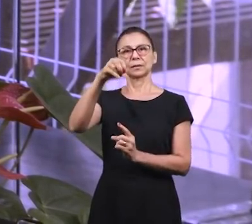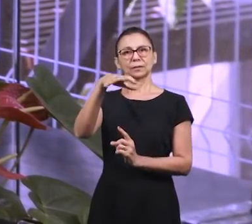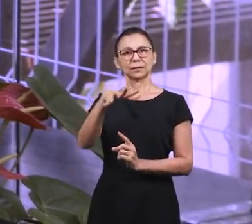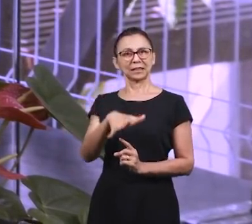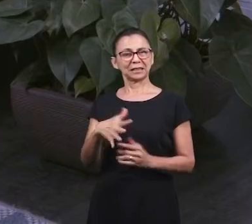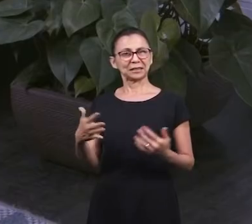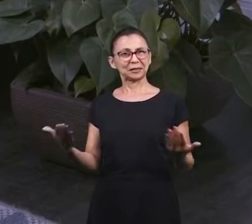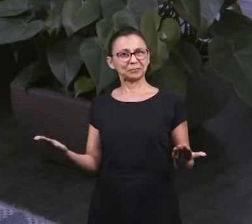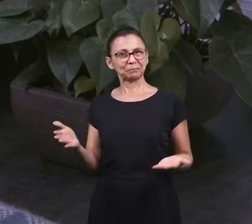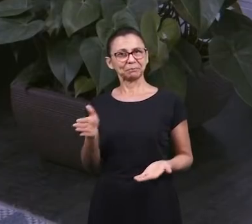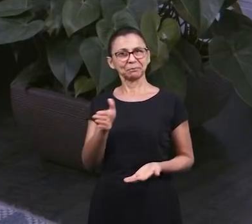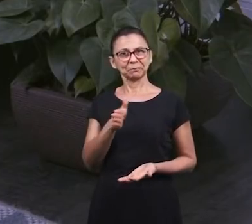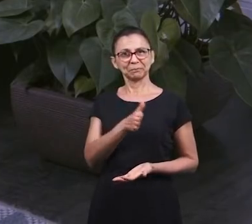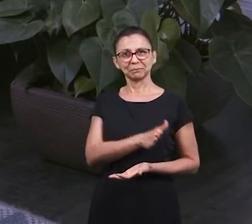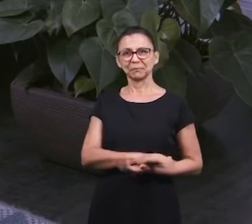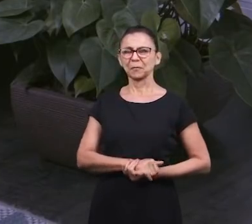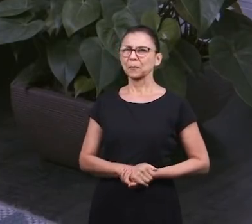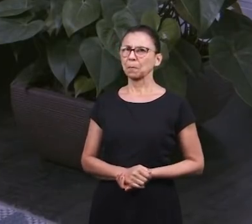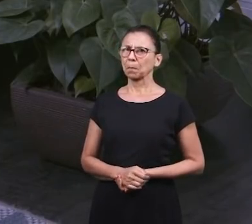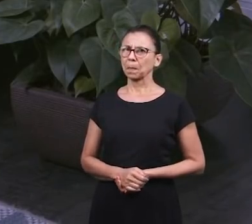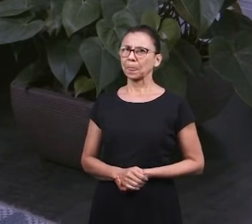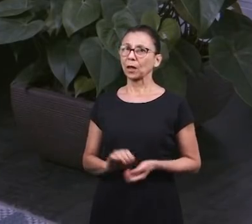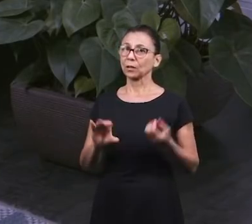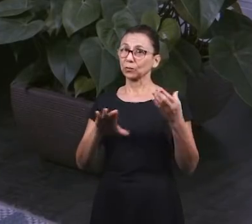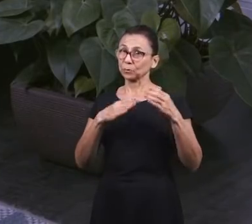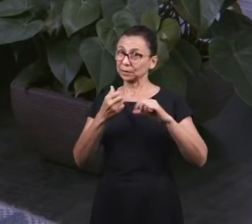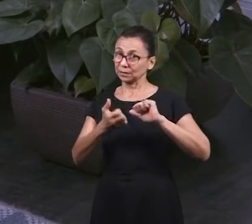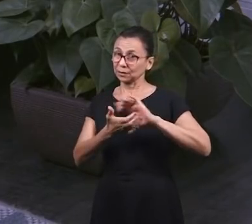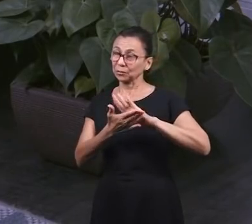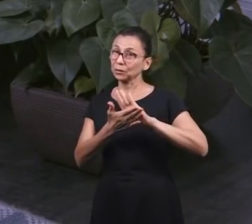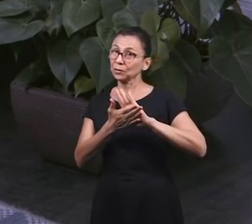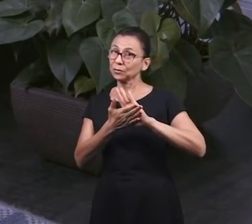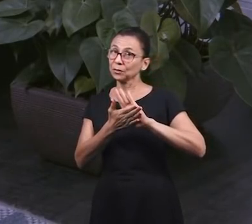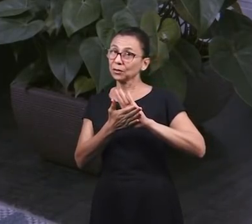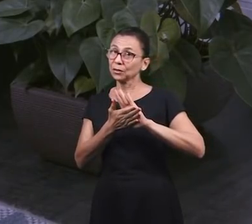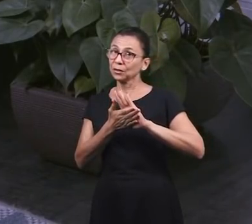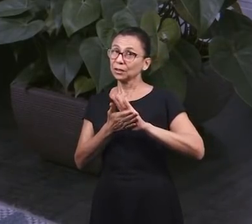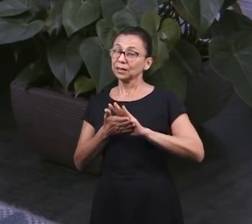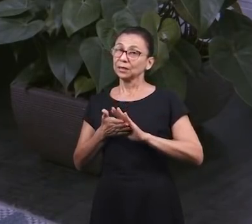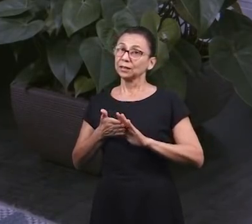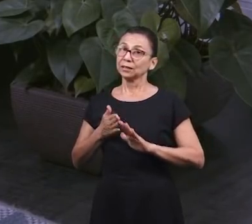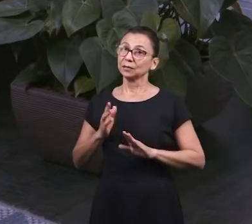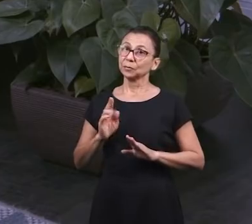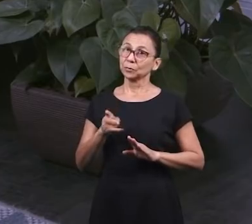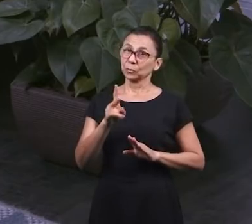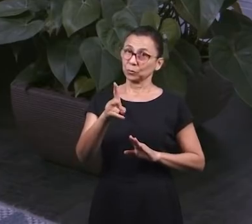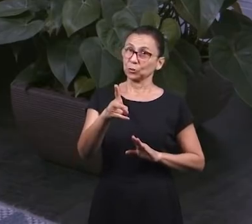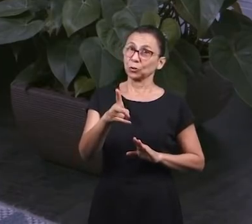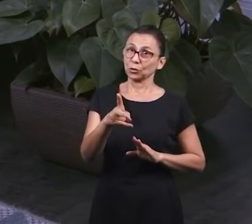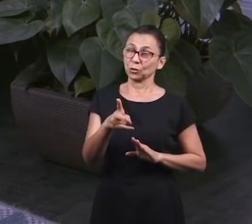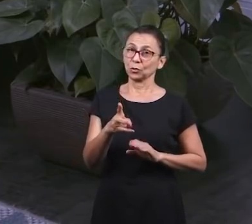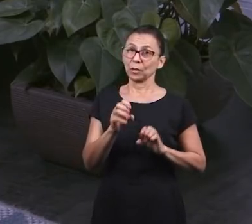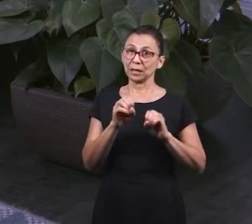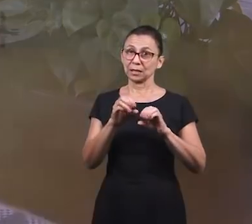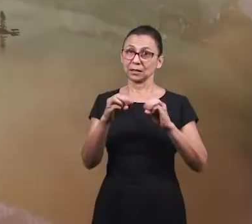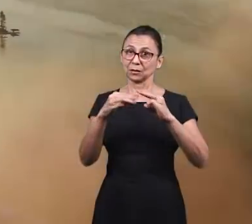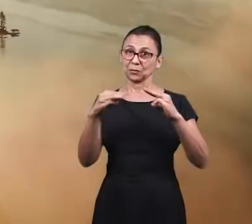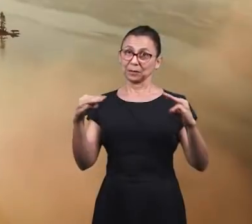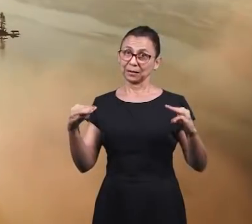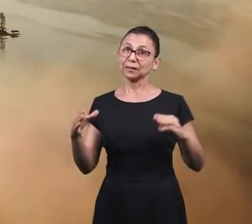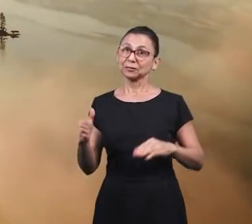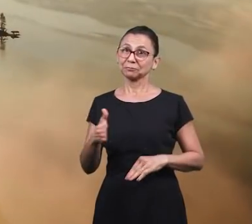Graça. Agora vamos cantar um louvor ao Senhor. E na sequência, você assiste ao quadro Lições do Manaim.